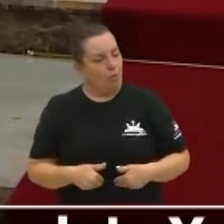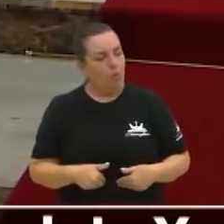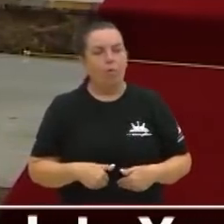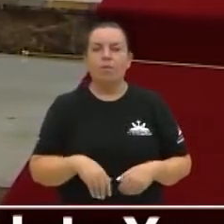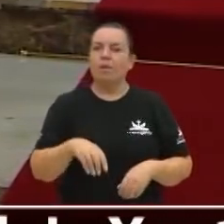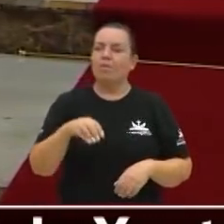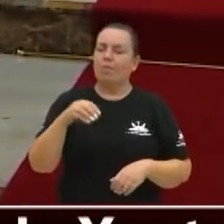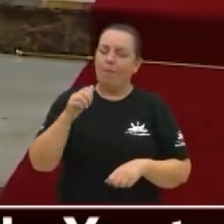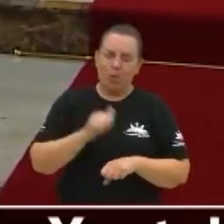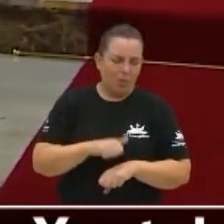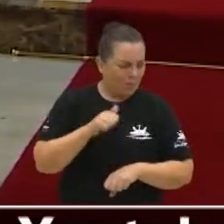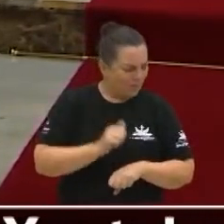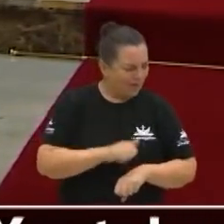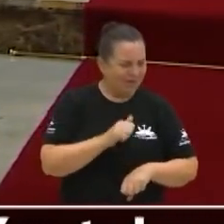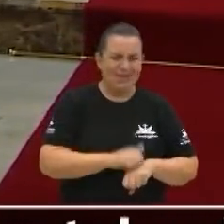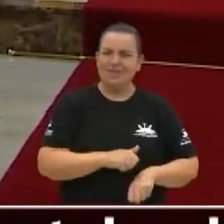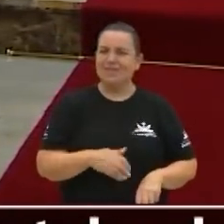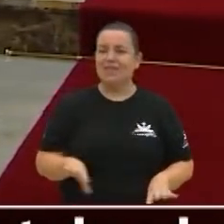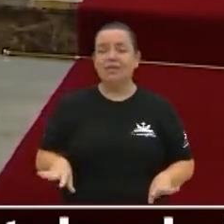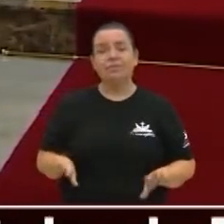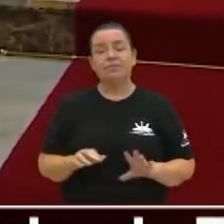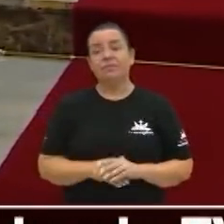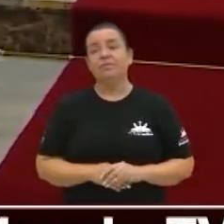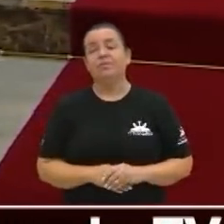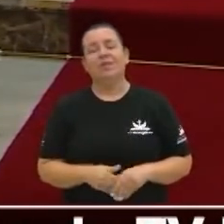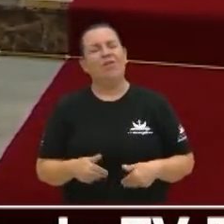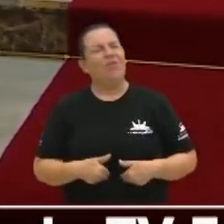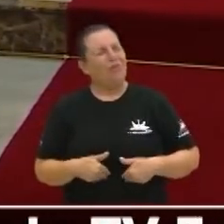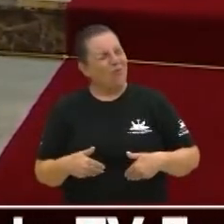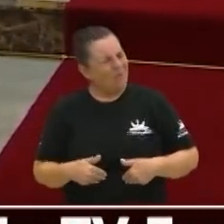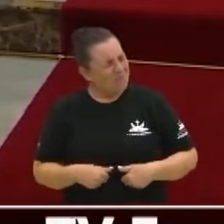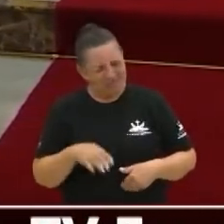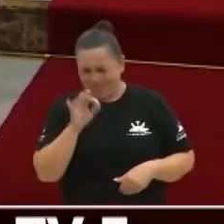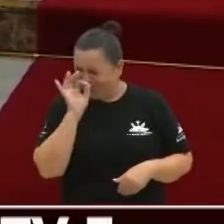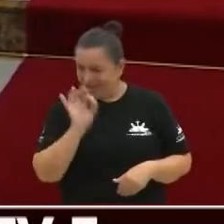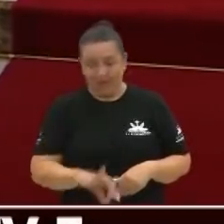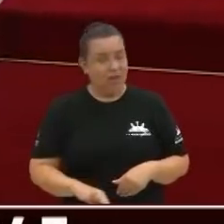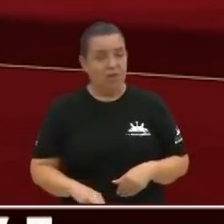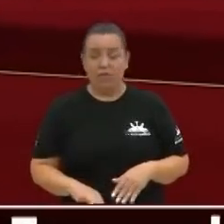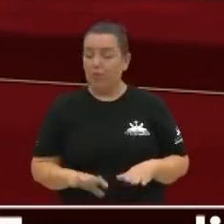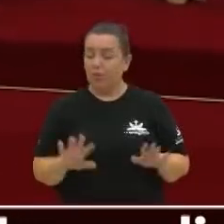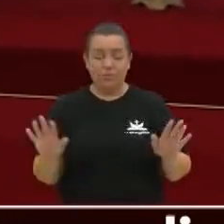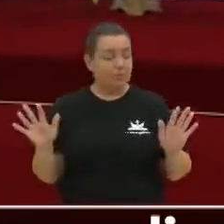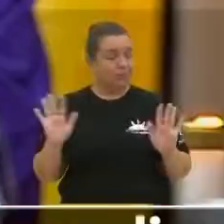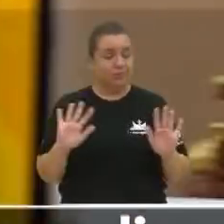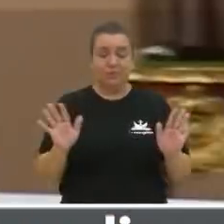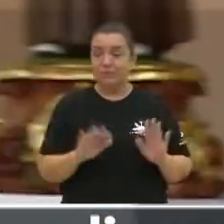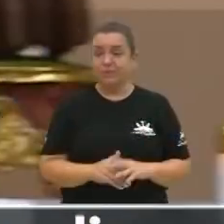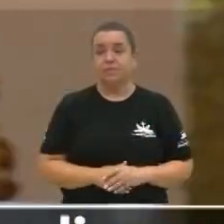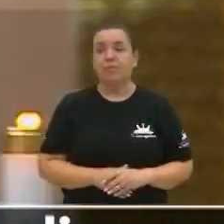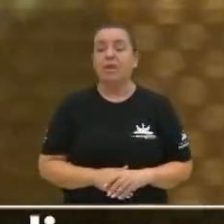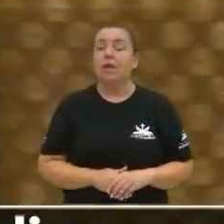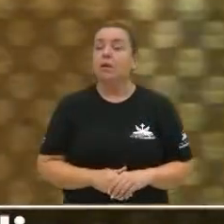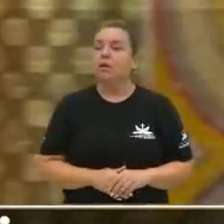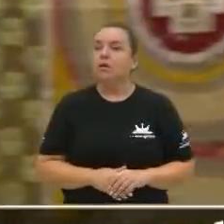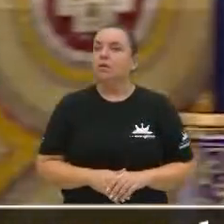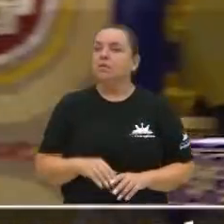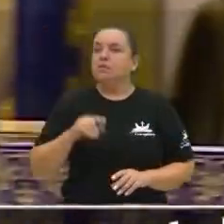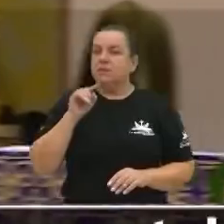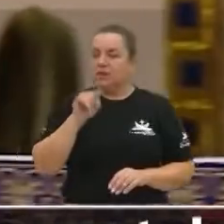miséria a fome terrível miséria tremenda a